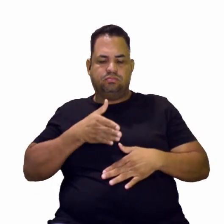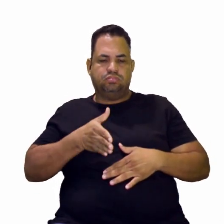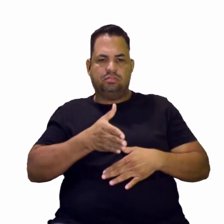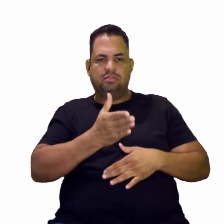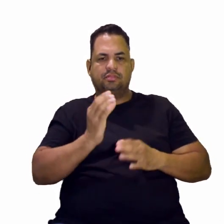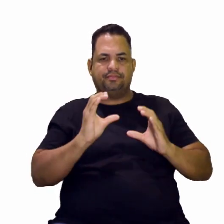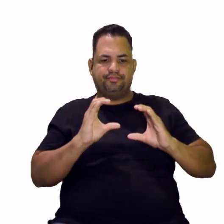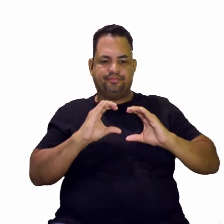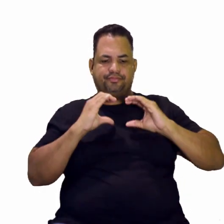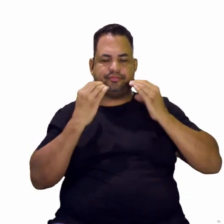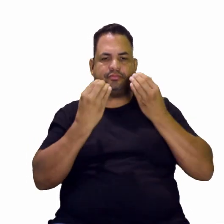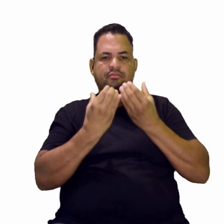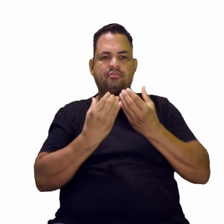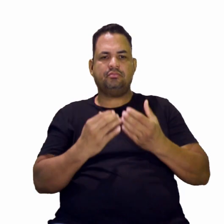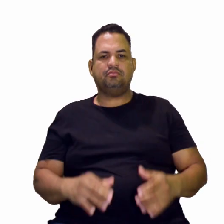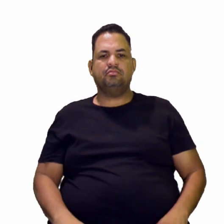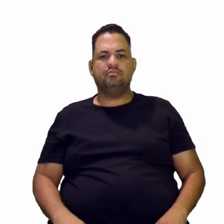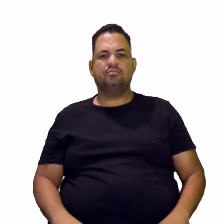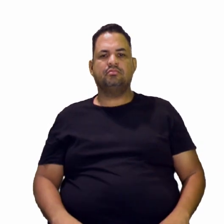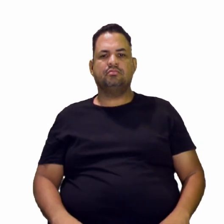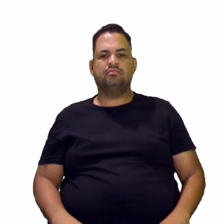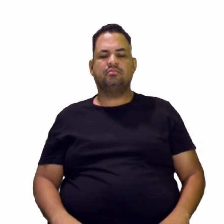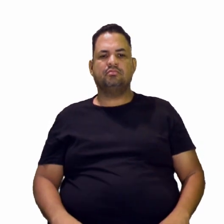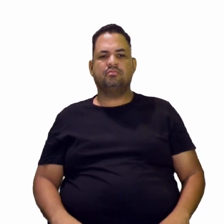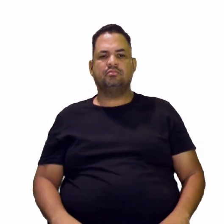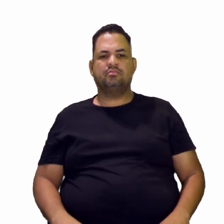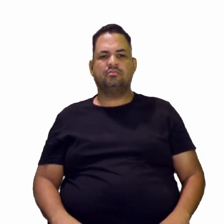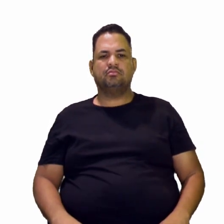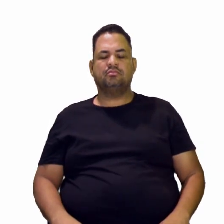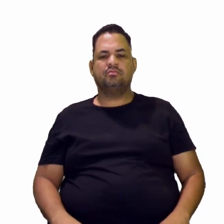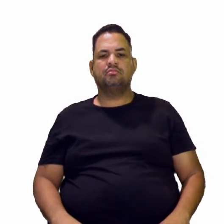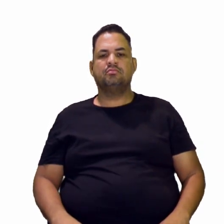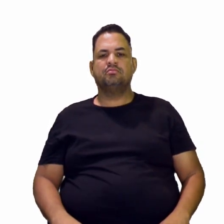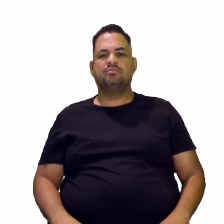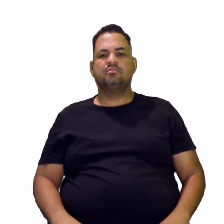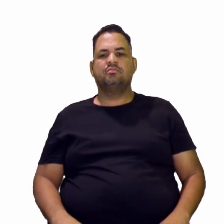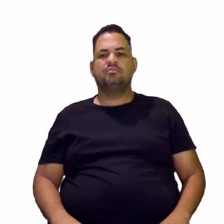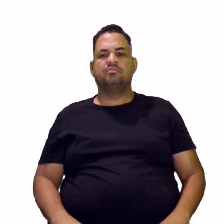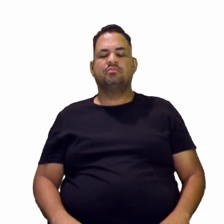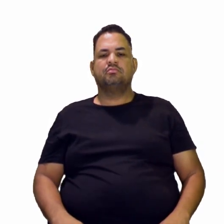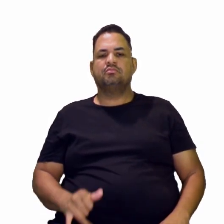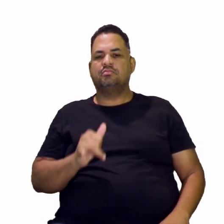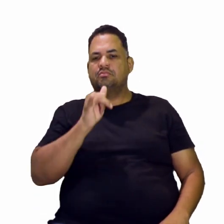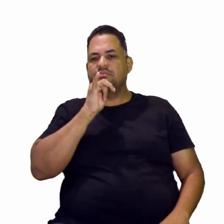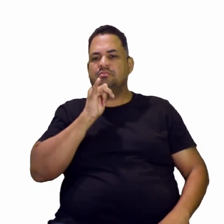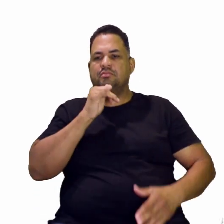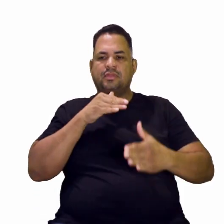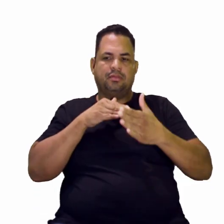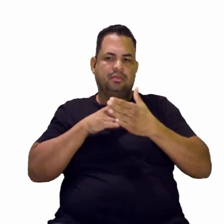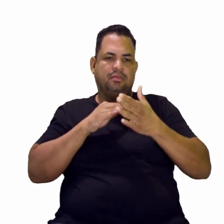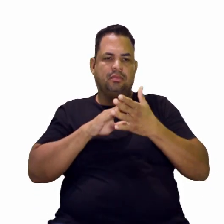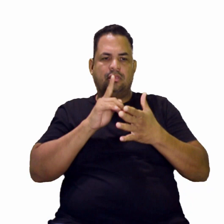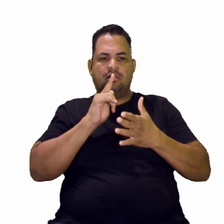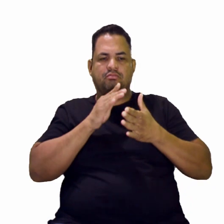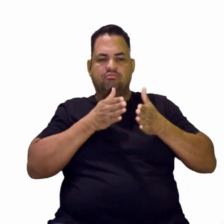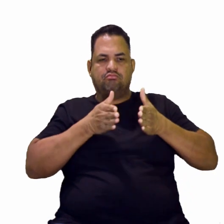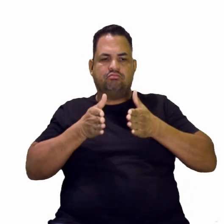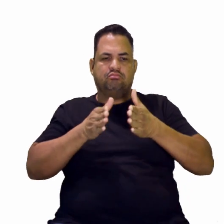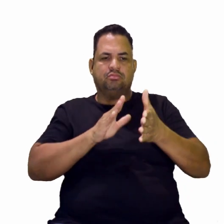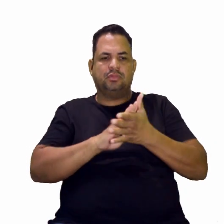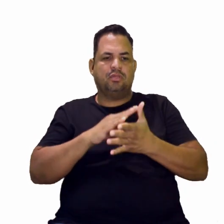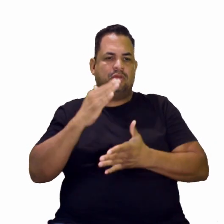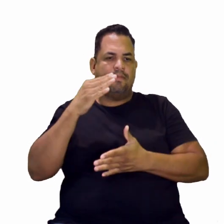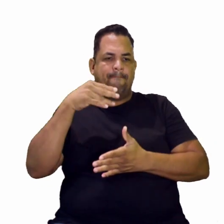tá? Ictio vem de peixes e fauna vem de animais, né? Um exemplo é o represamento do Rio